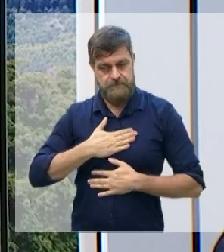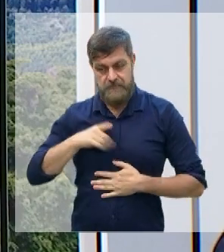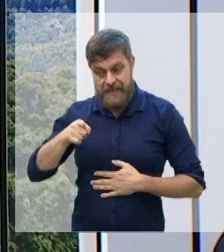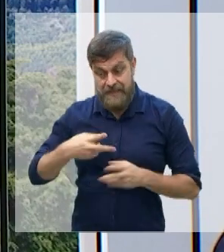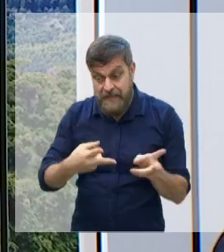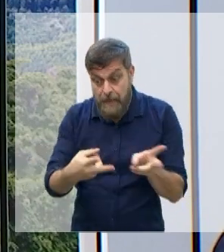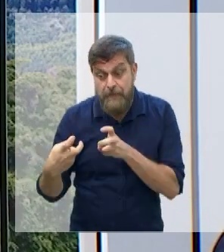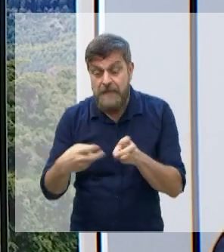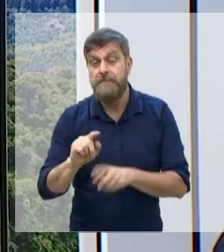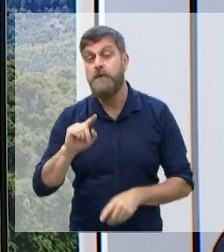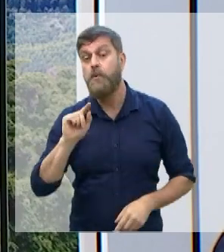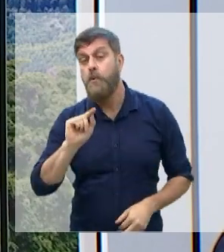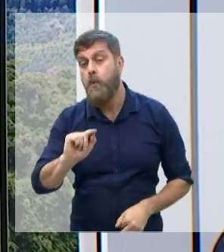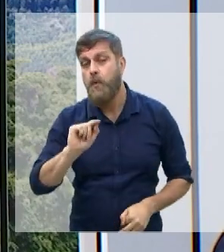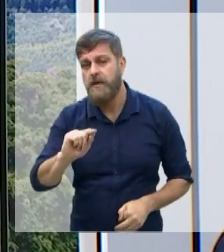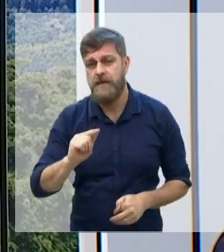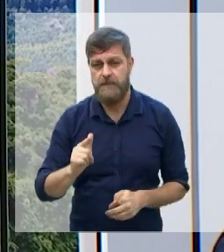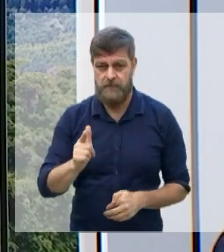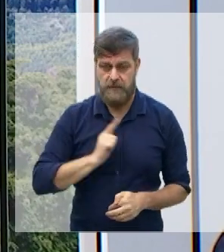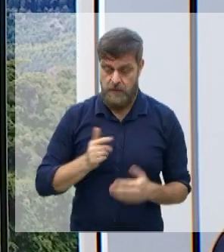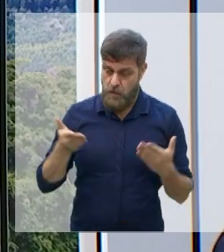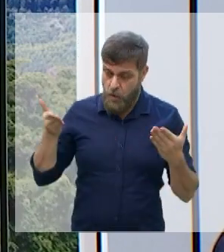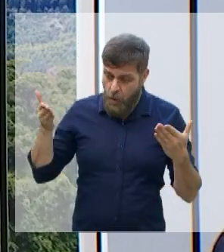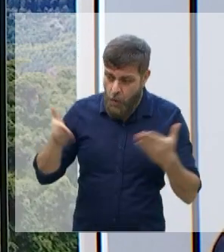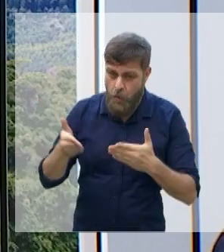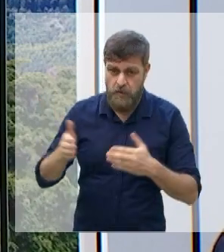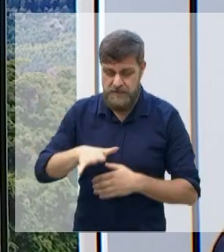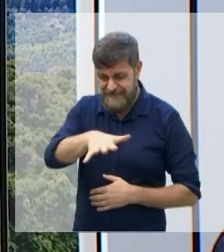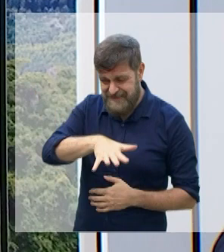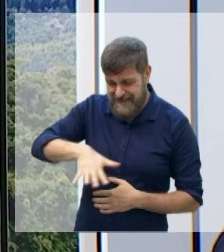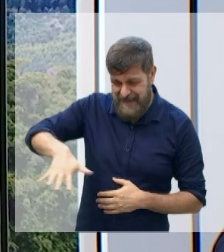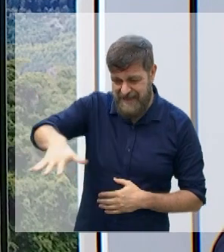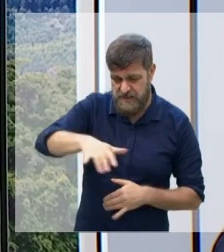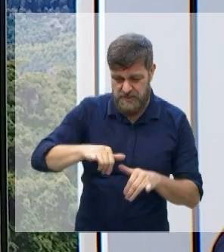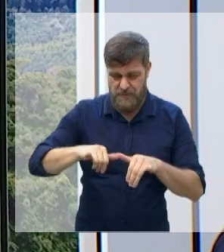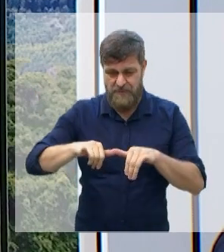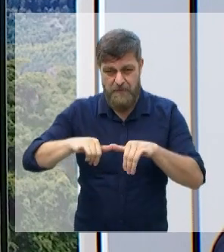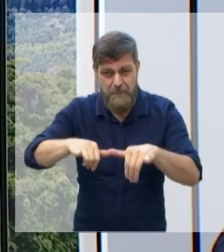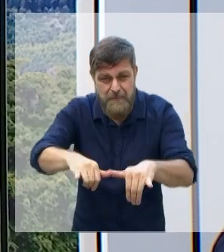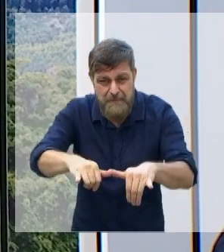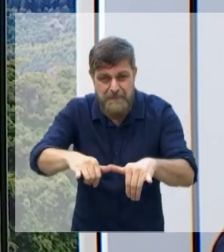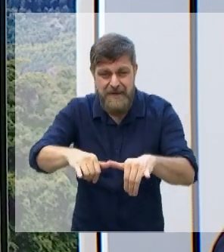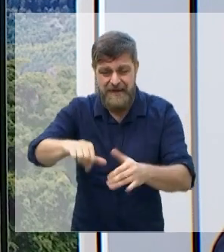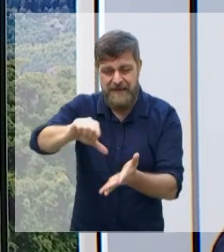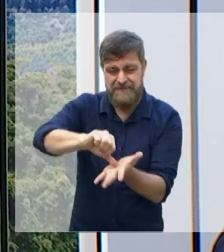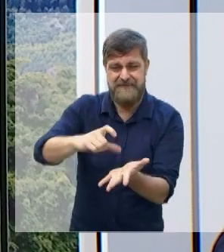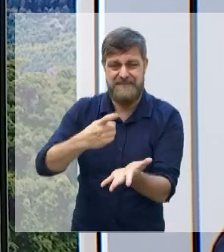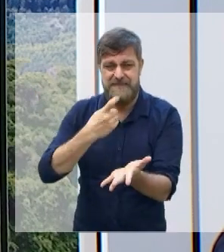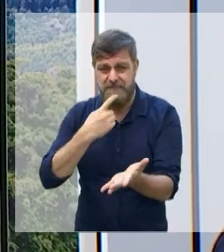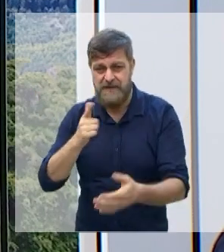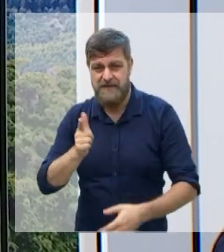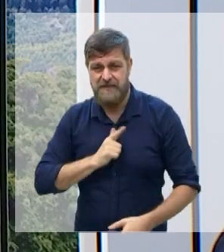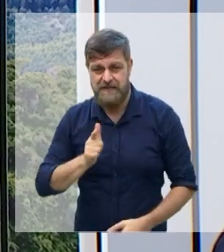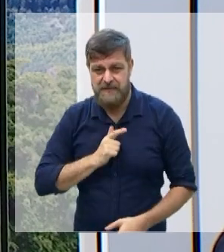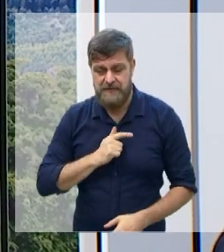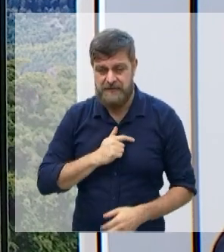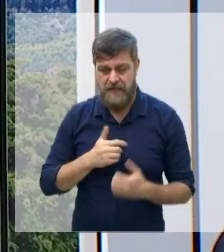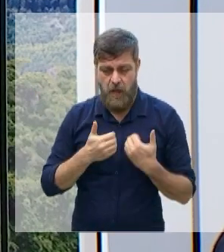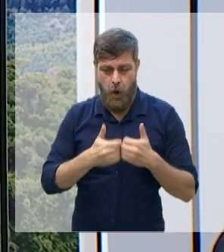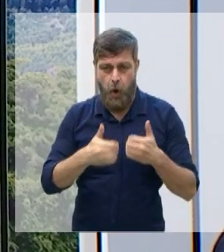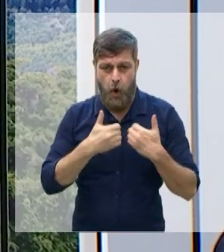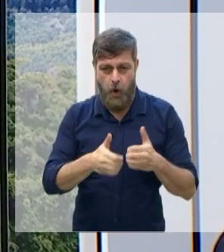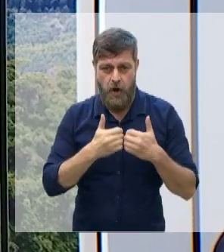perceberam o seguinte o que hoje acontece na região do mercado municipal que é a presença de linhas de